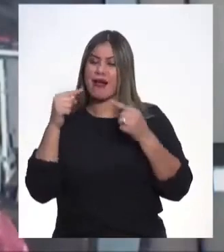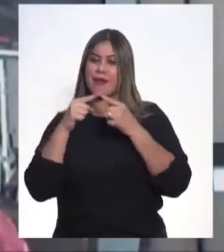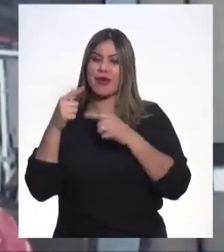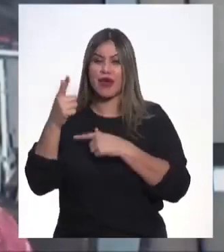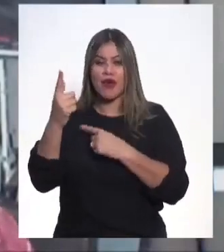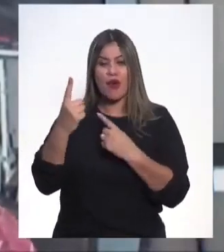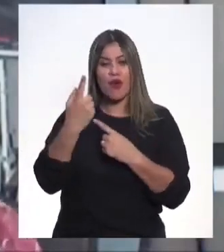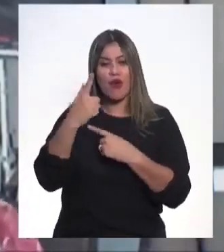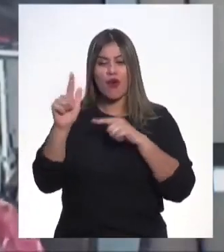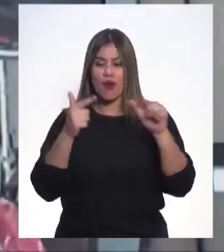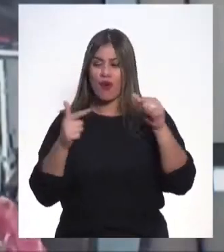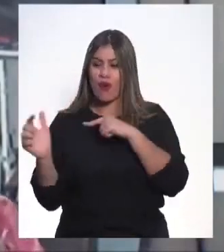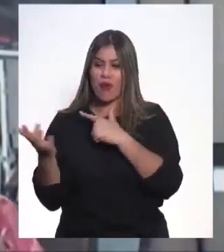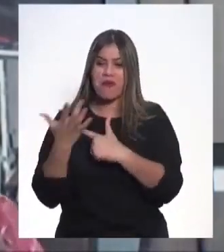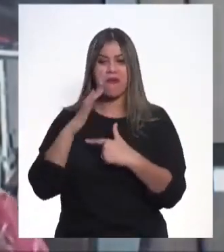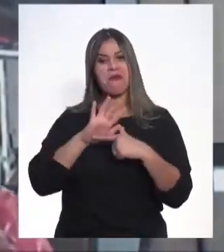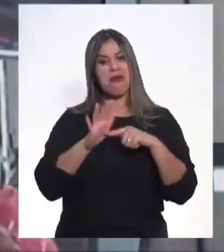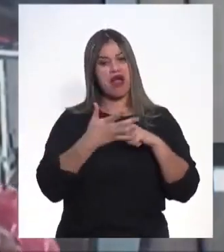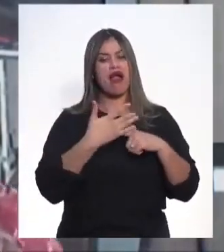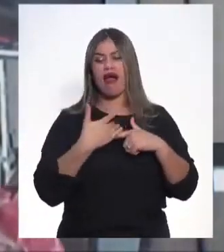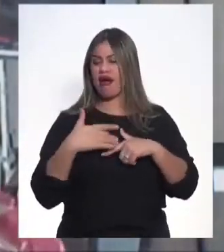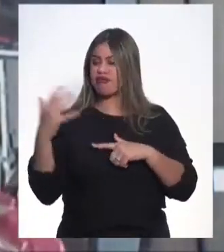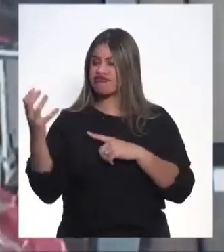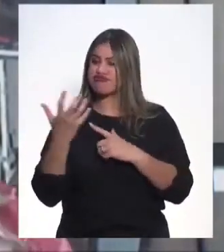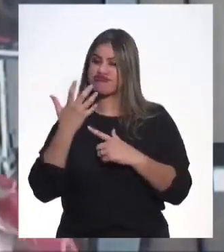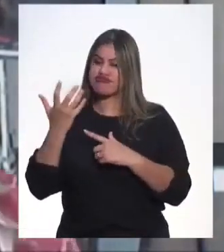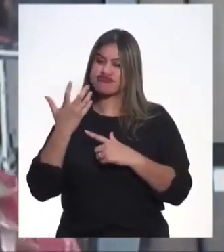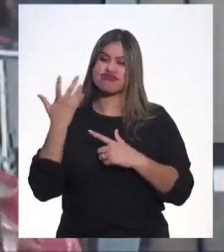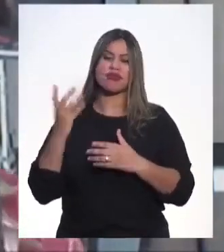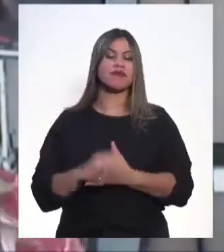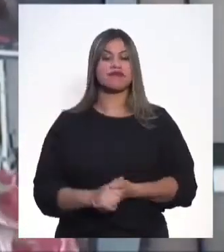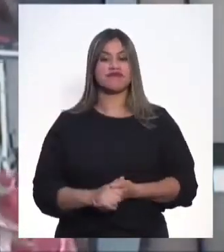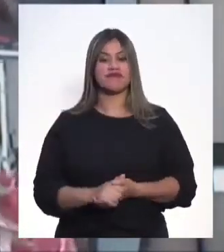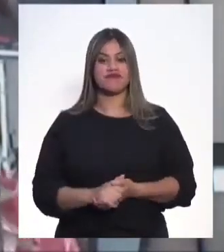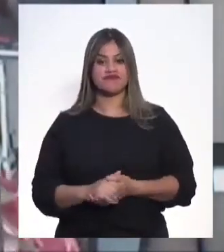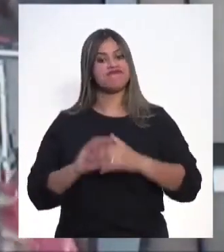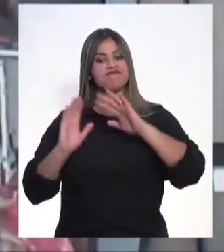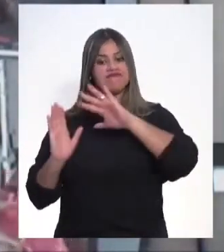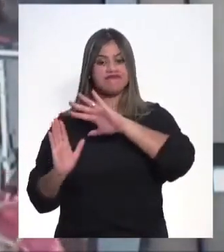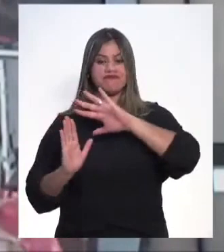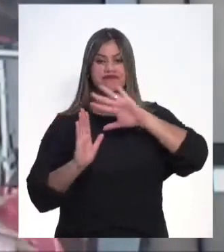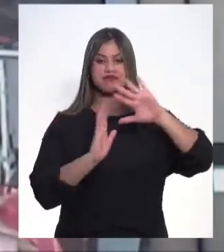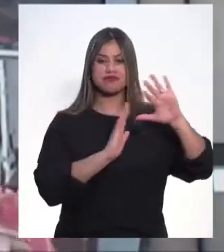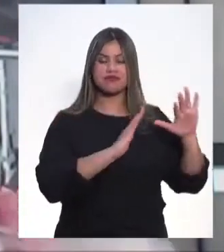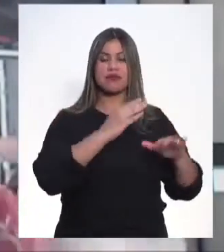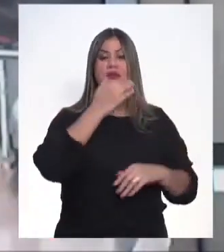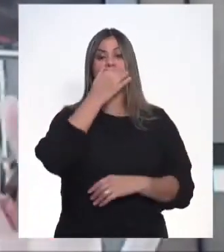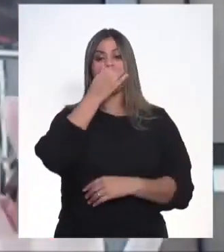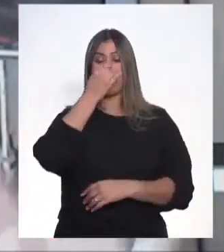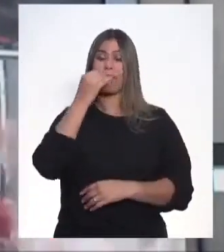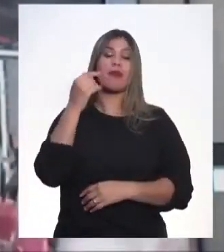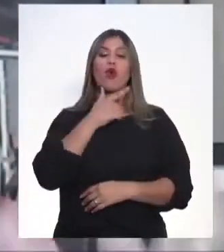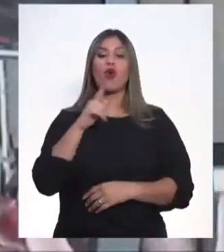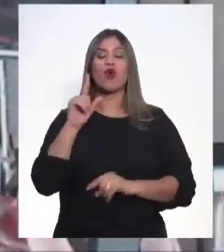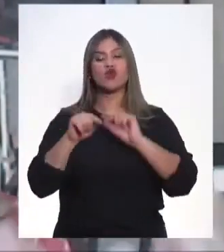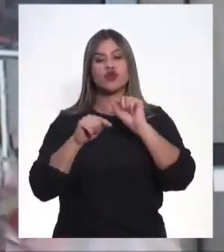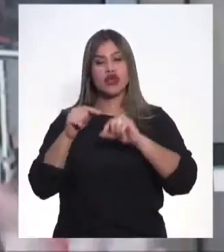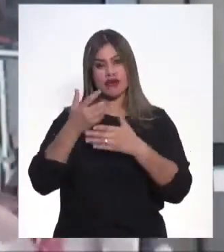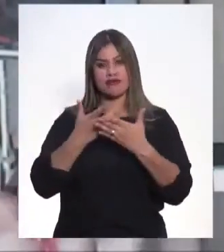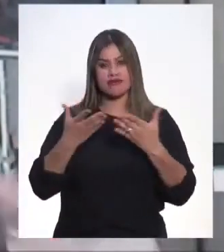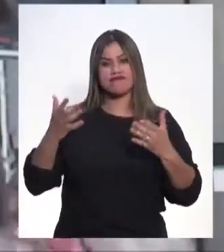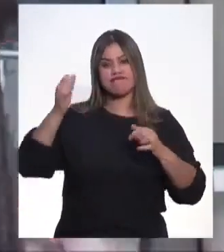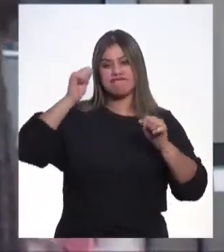nossa identidade é os aspectos relacionados à nossa interseccionalidade, né, Marconi? Então, vamos